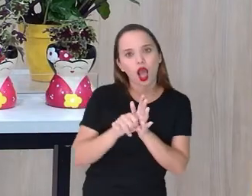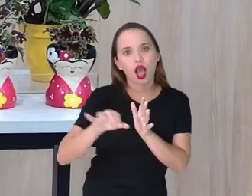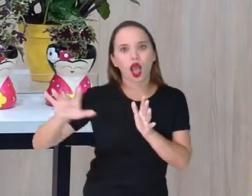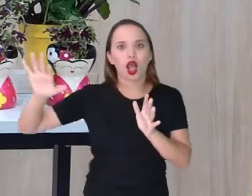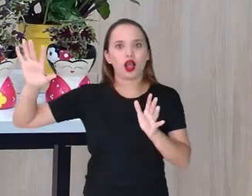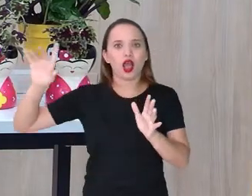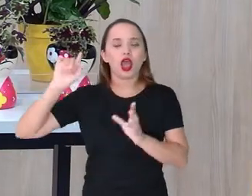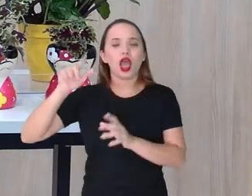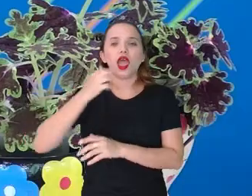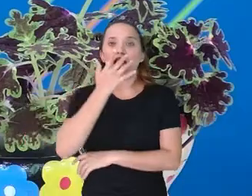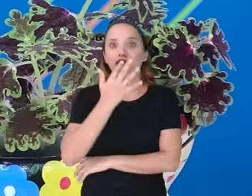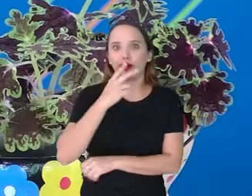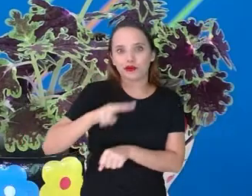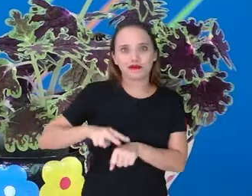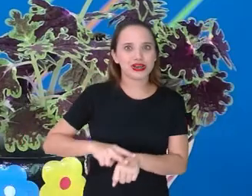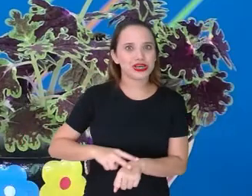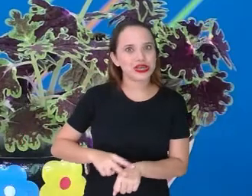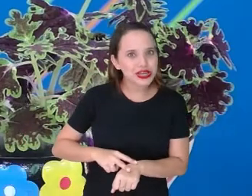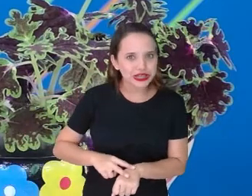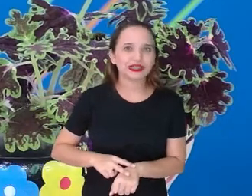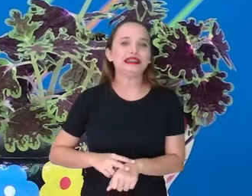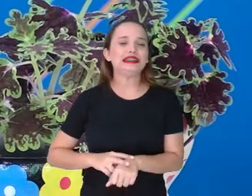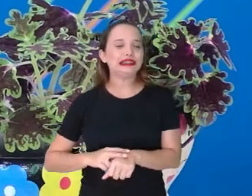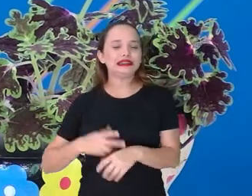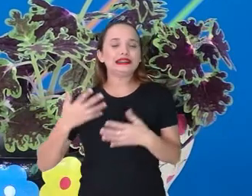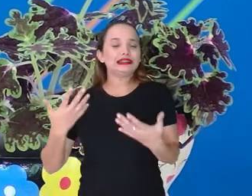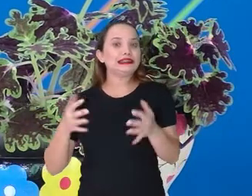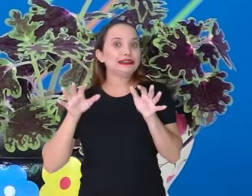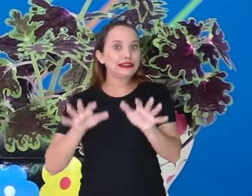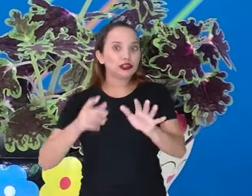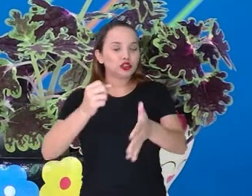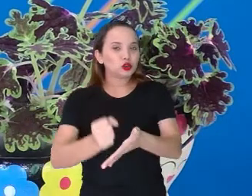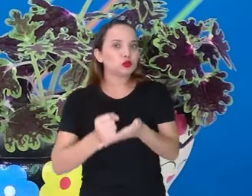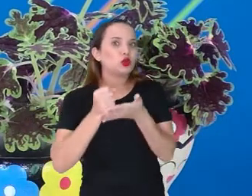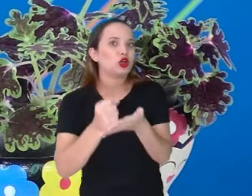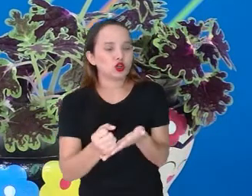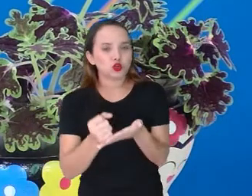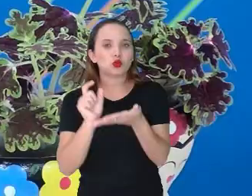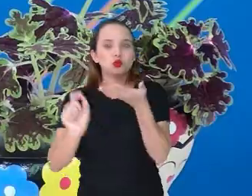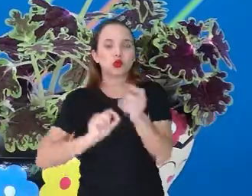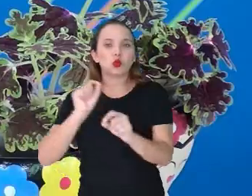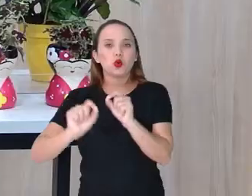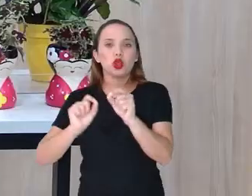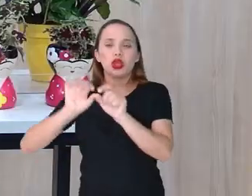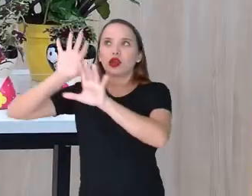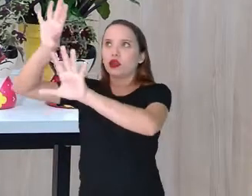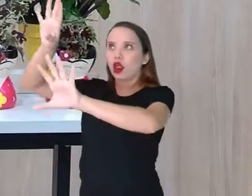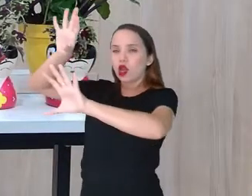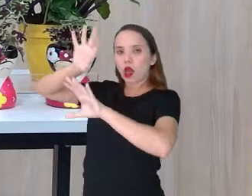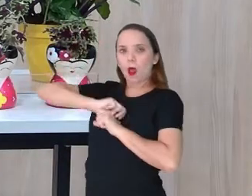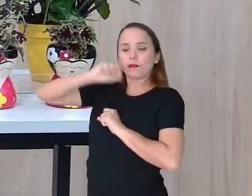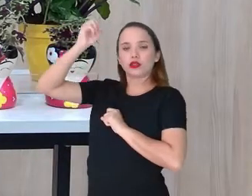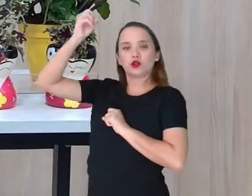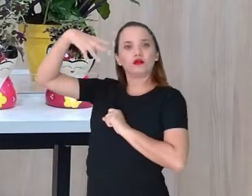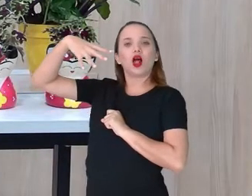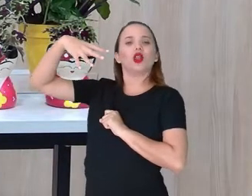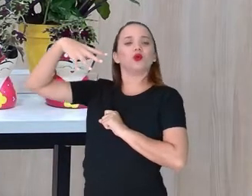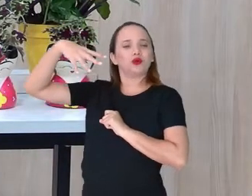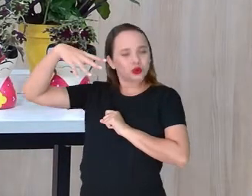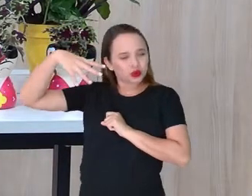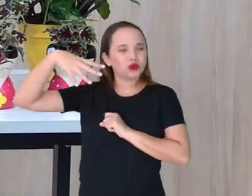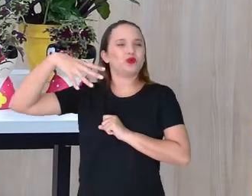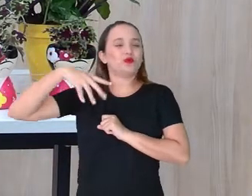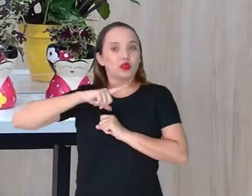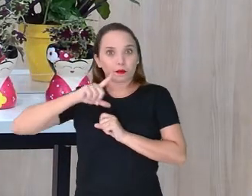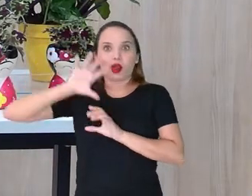plantas. E aí, eles facilitam com que as plantas absorvam a luz solar para que elas